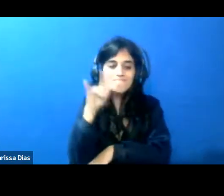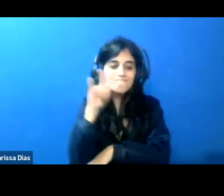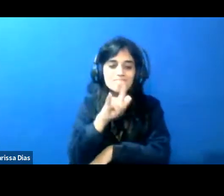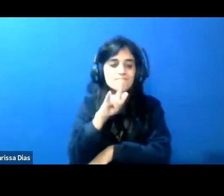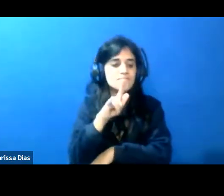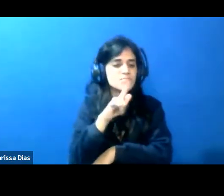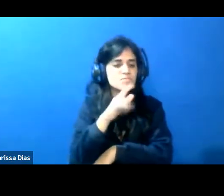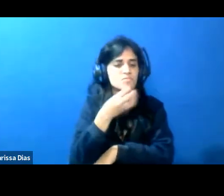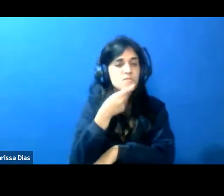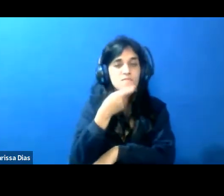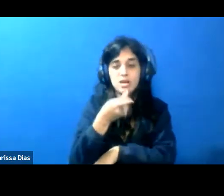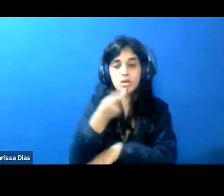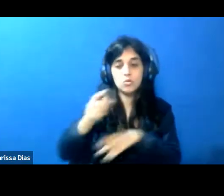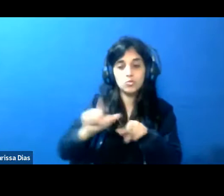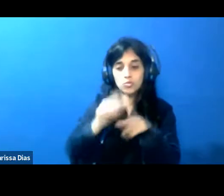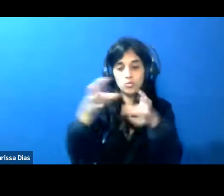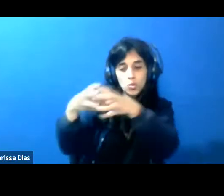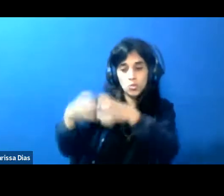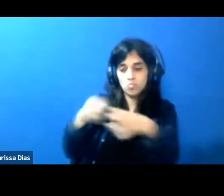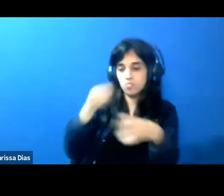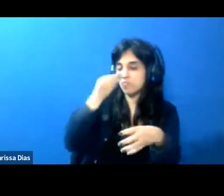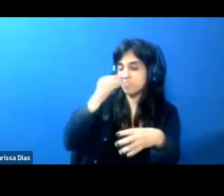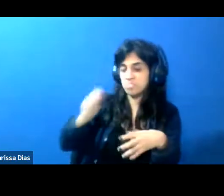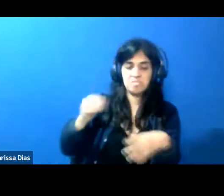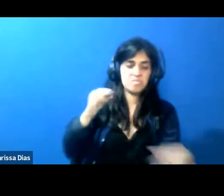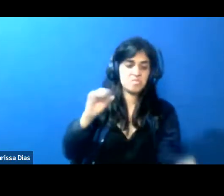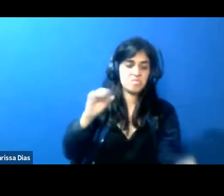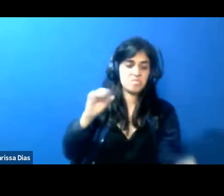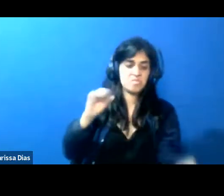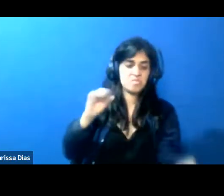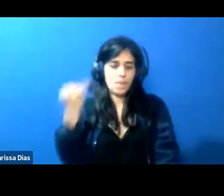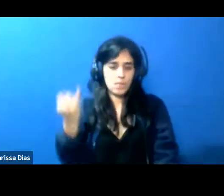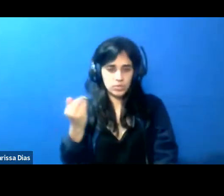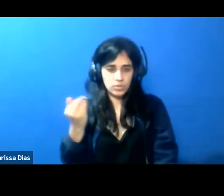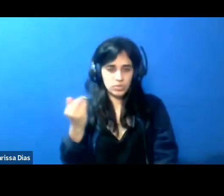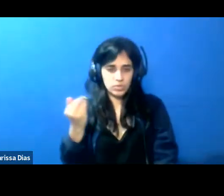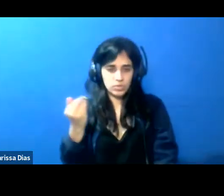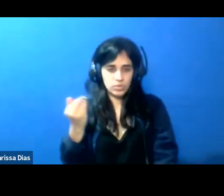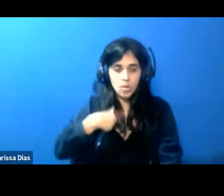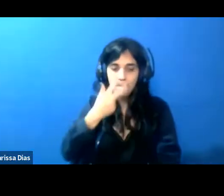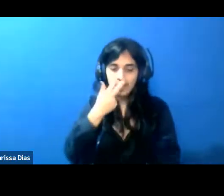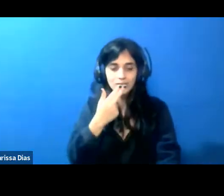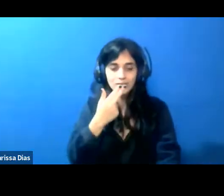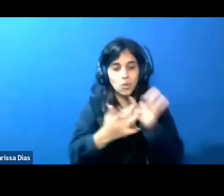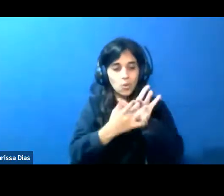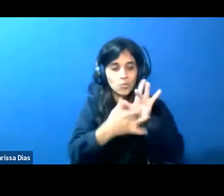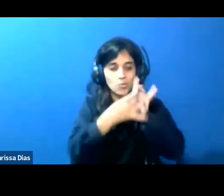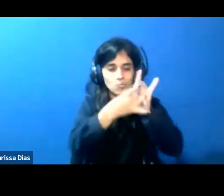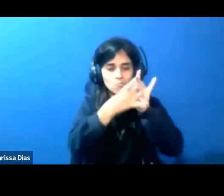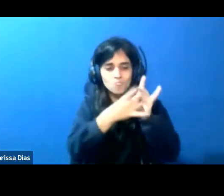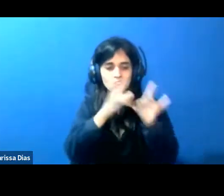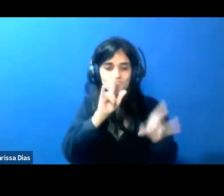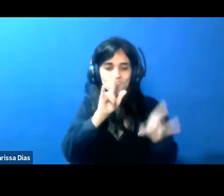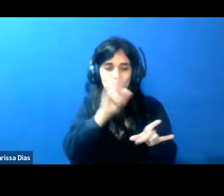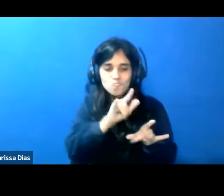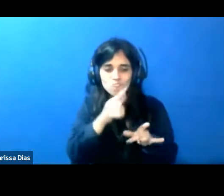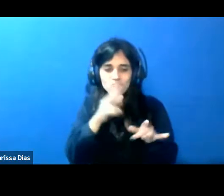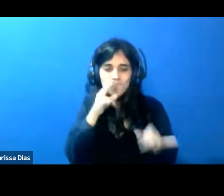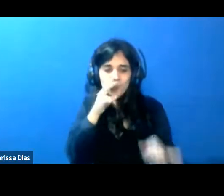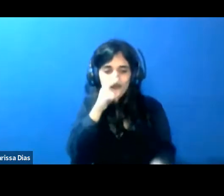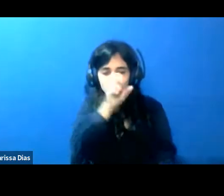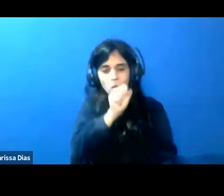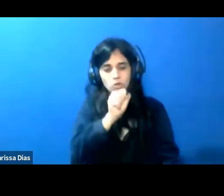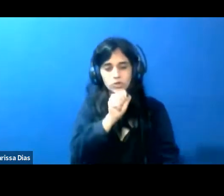demais reinos assim não sejam importantes, todos são importantes, mas eu tenho essa proximidade muito forte, assim, né?